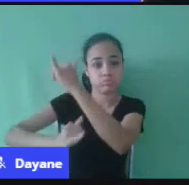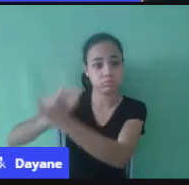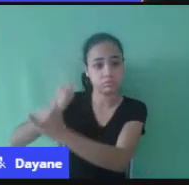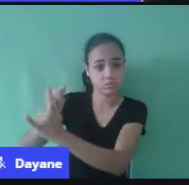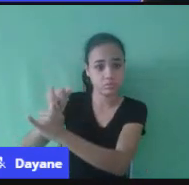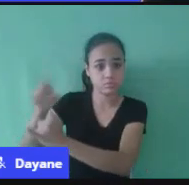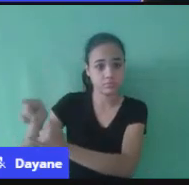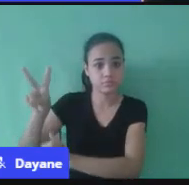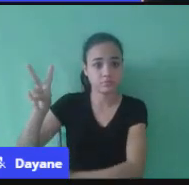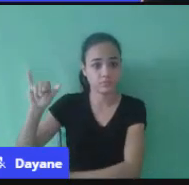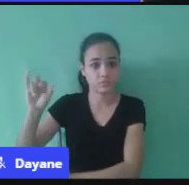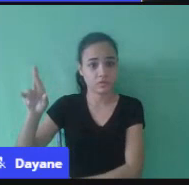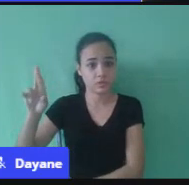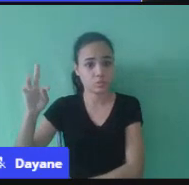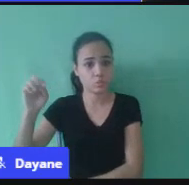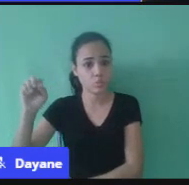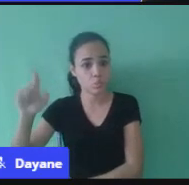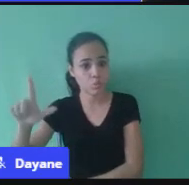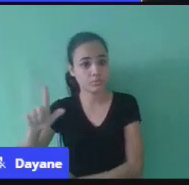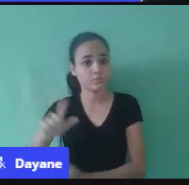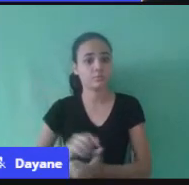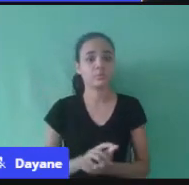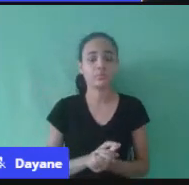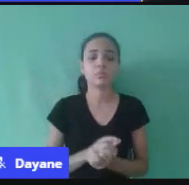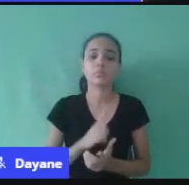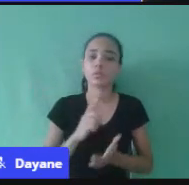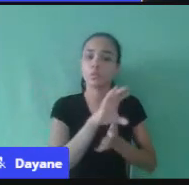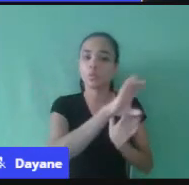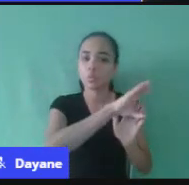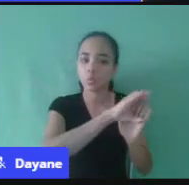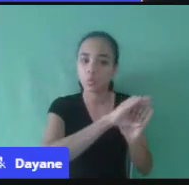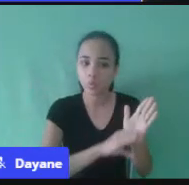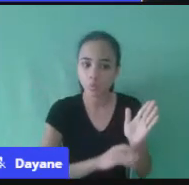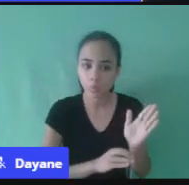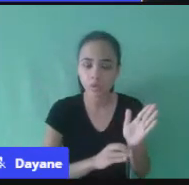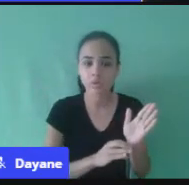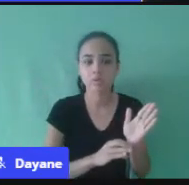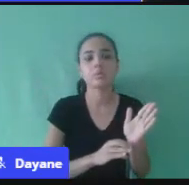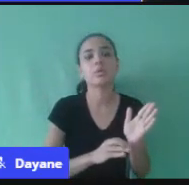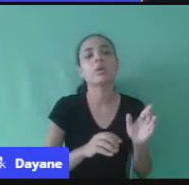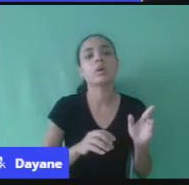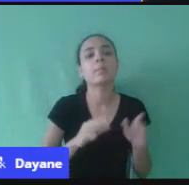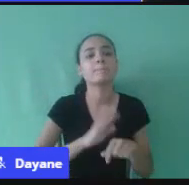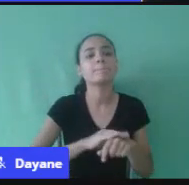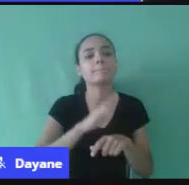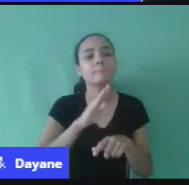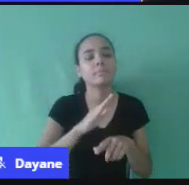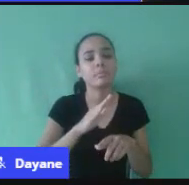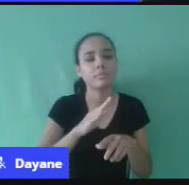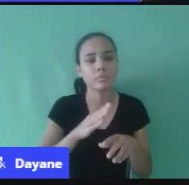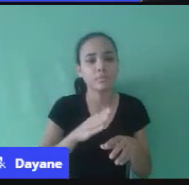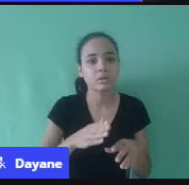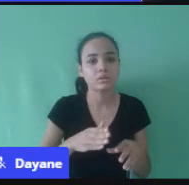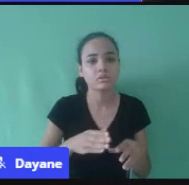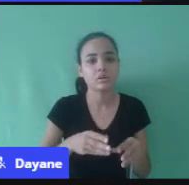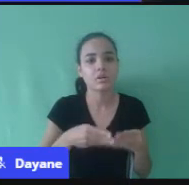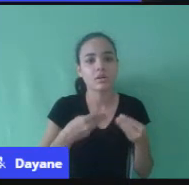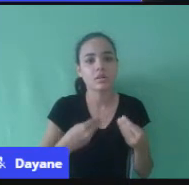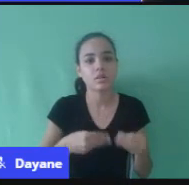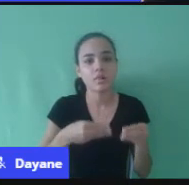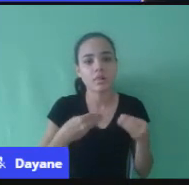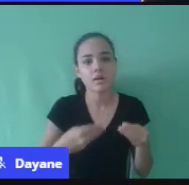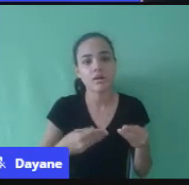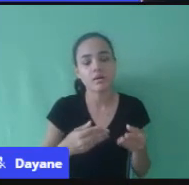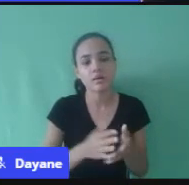mais flexível, que planeje o que é básico e fundamental para